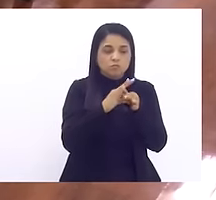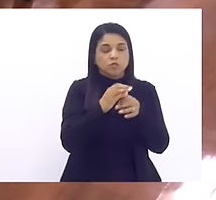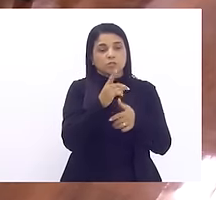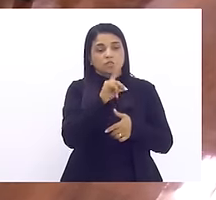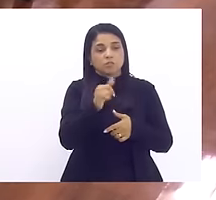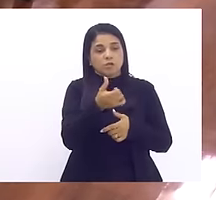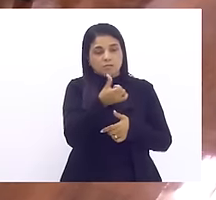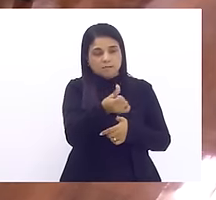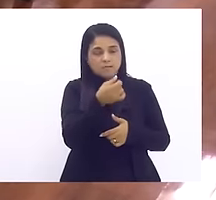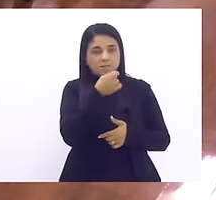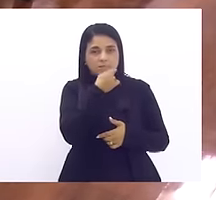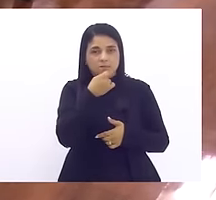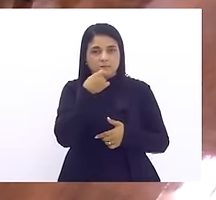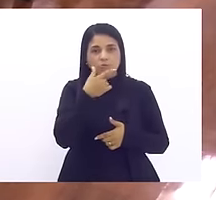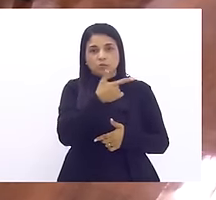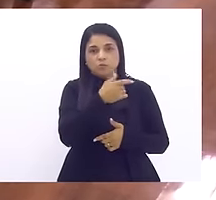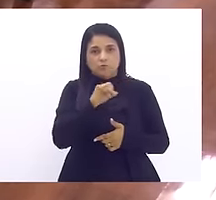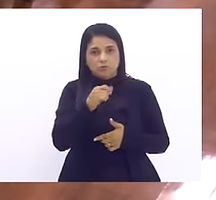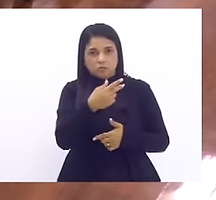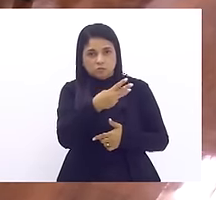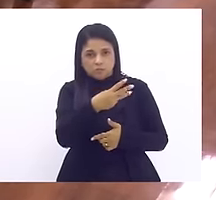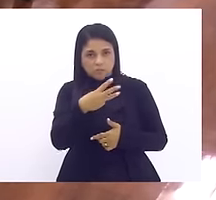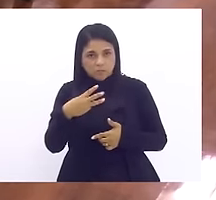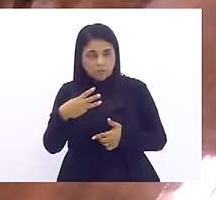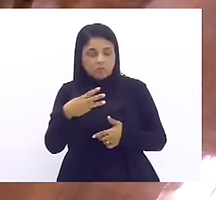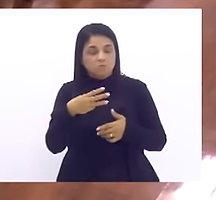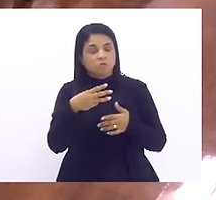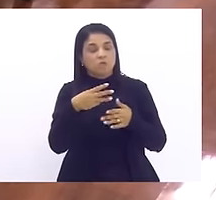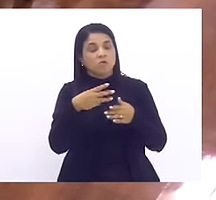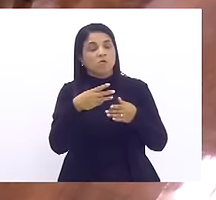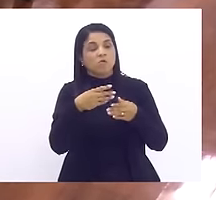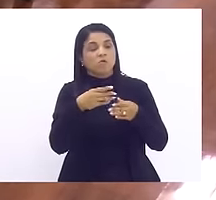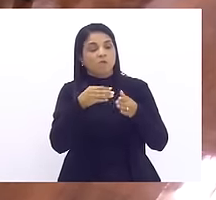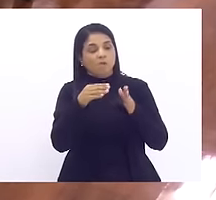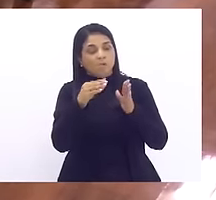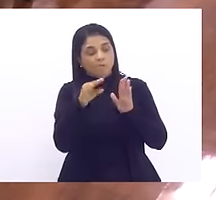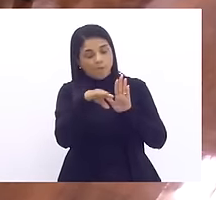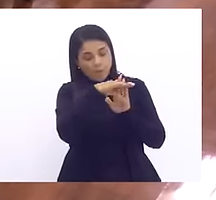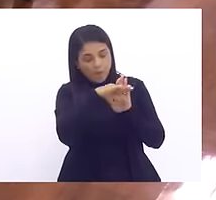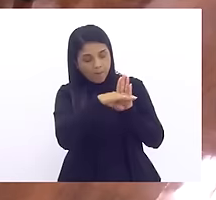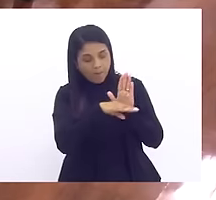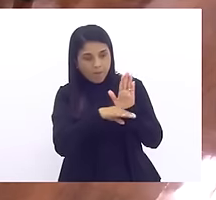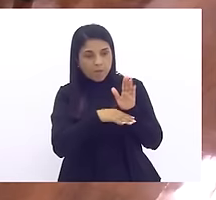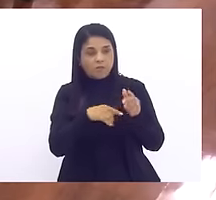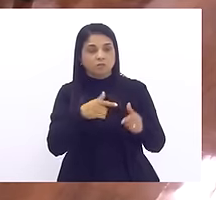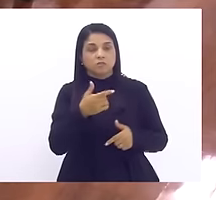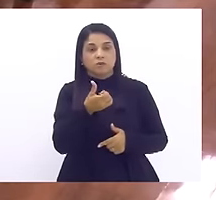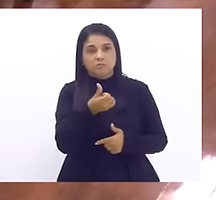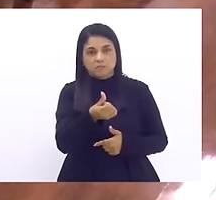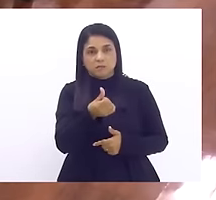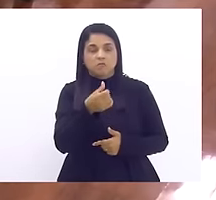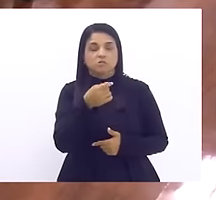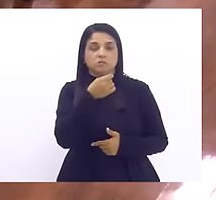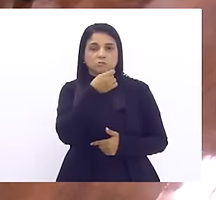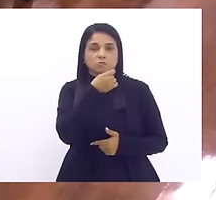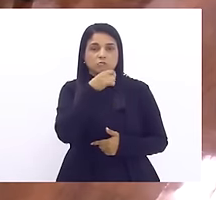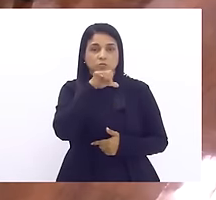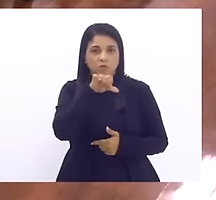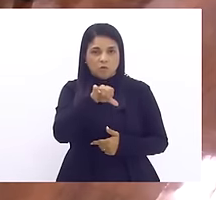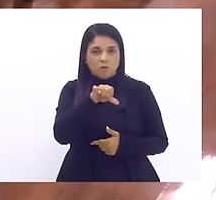6 de setembro de 2023 conforme dados abaixo dia 06/09/2023 Ponto de Encontro